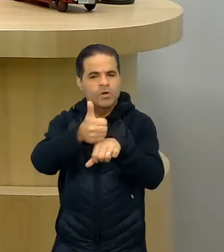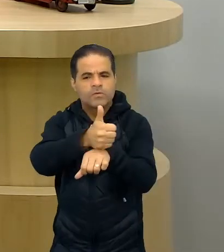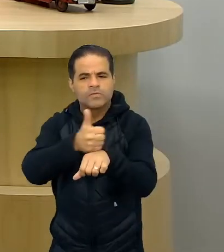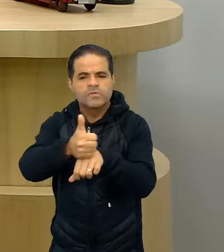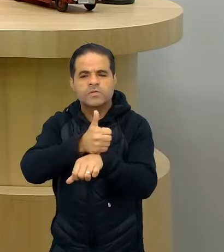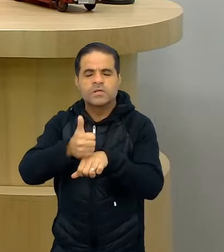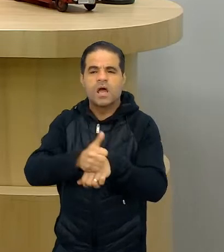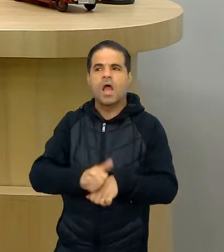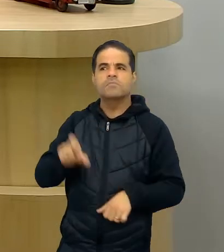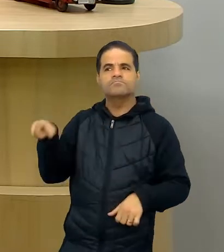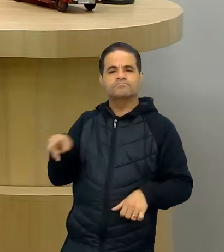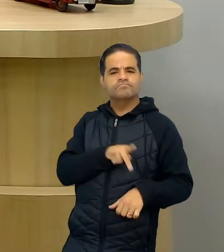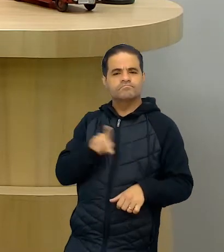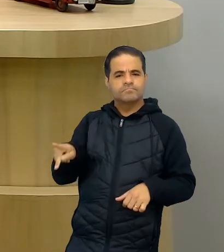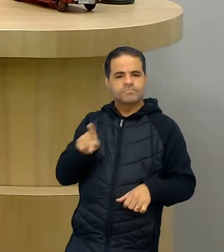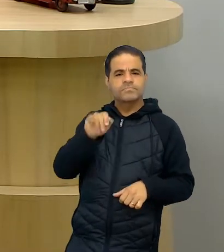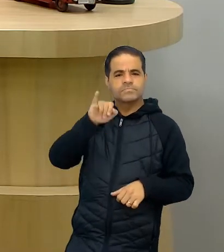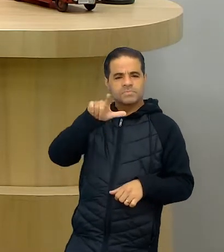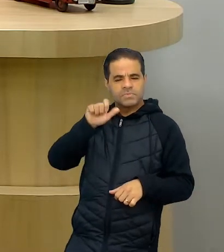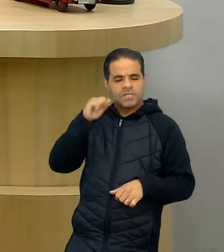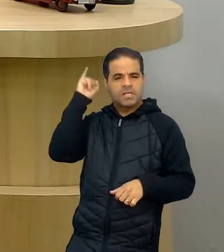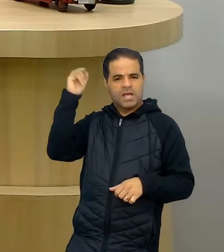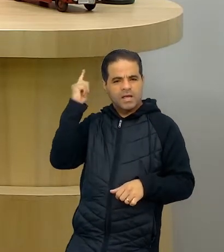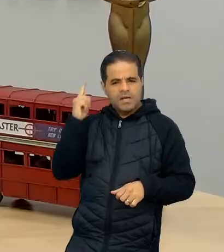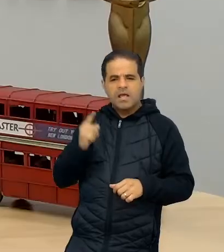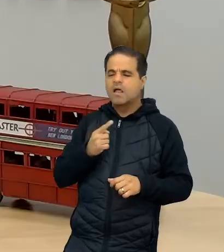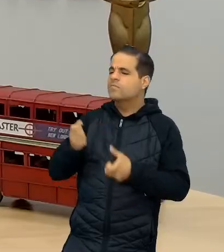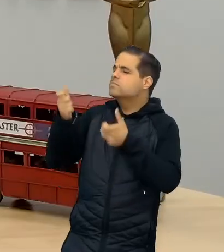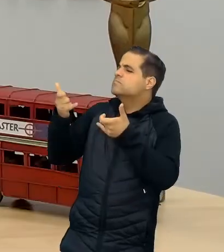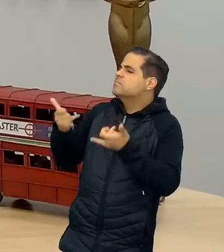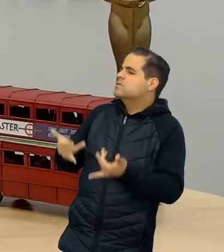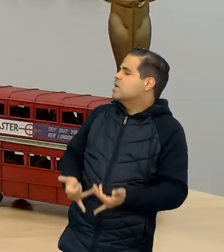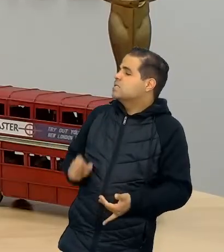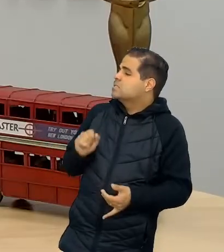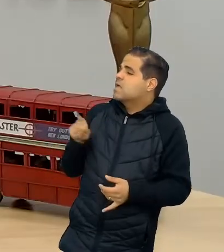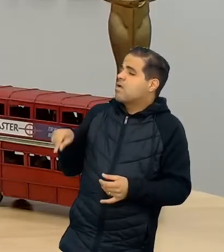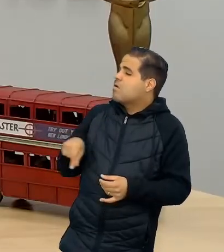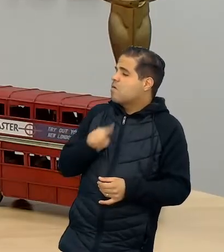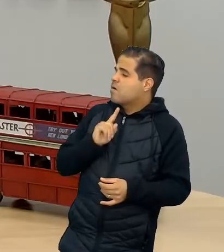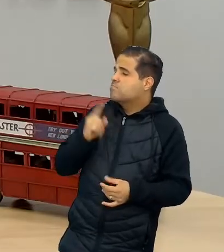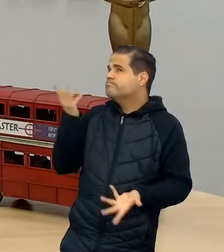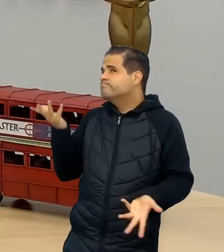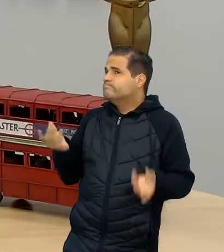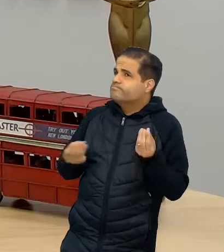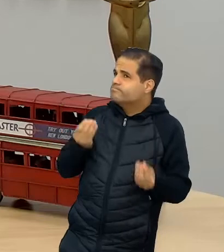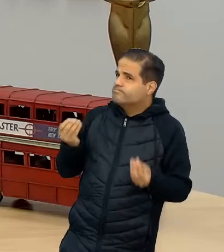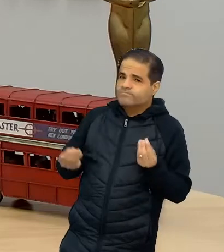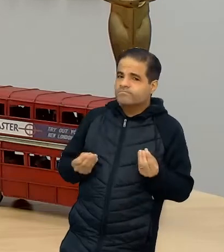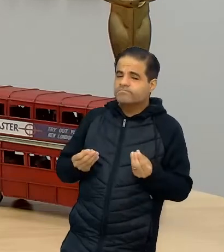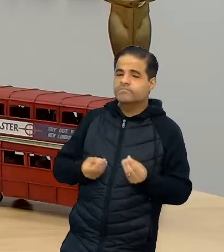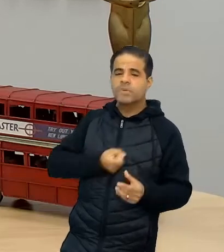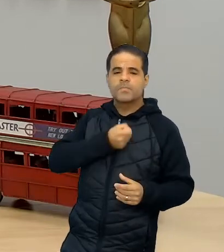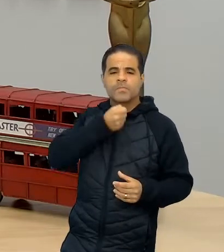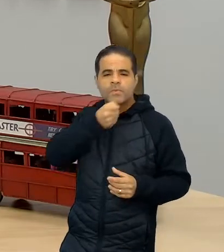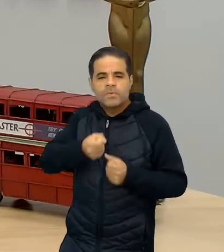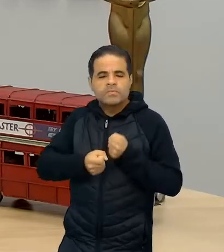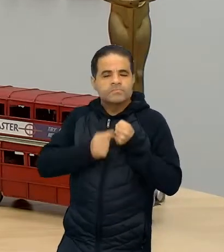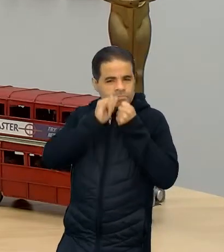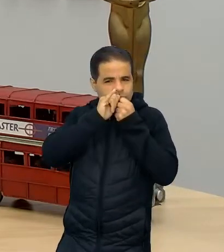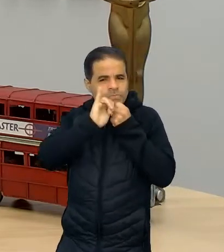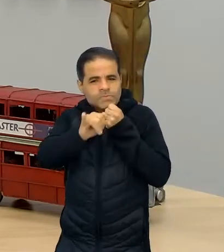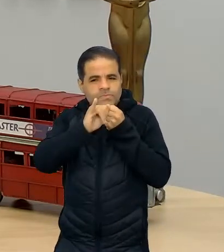só. Professora Ilana, agora, eu vou falar assim para ela. E se você fosse um locutor